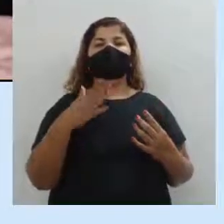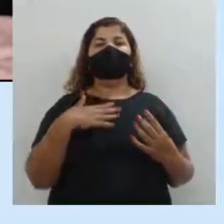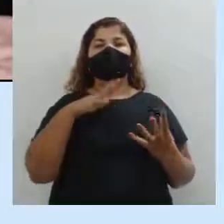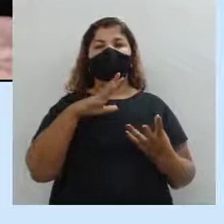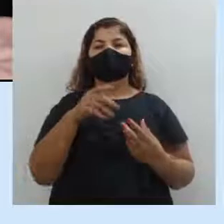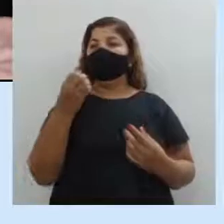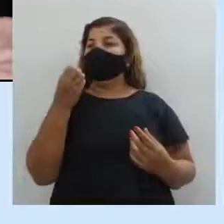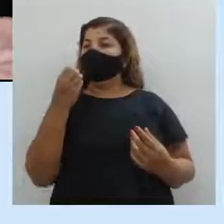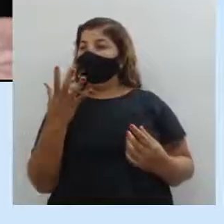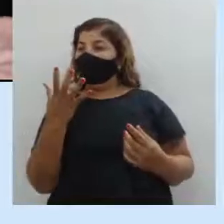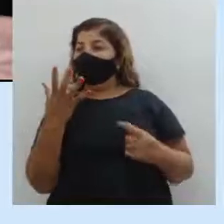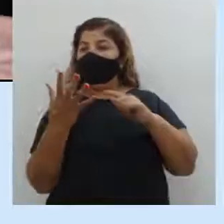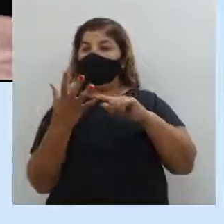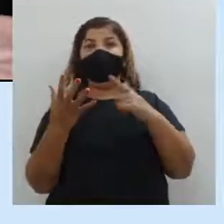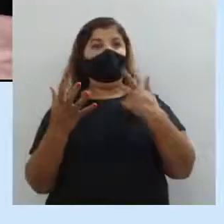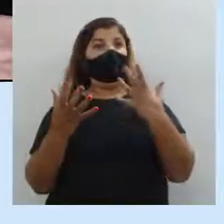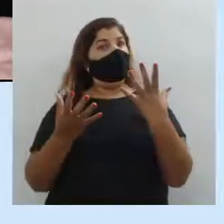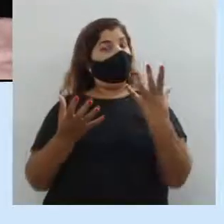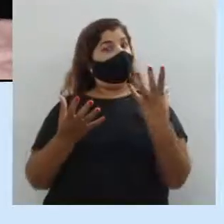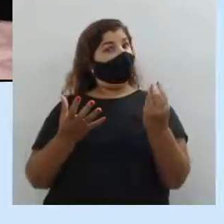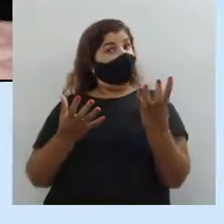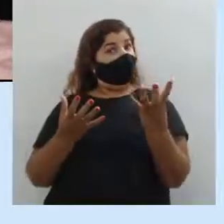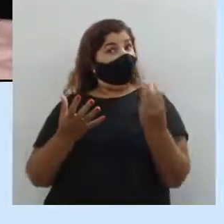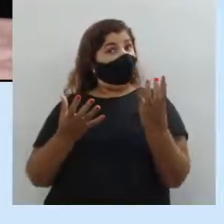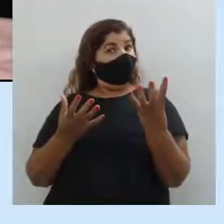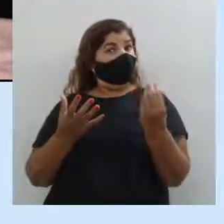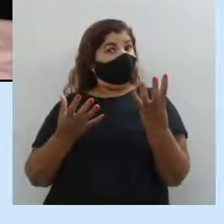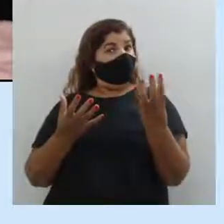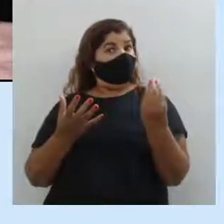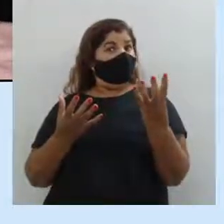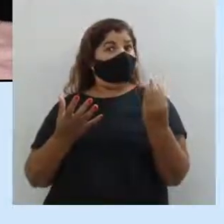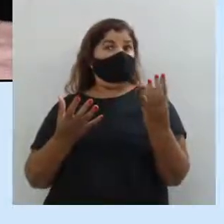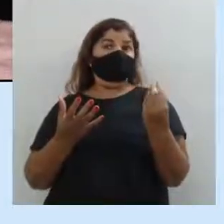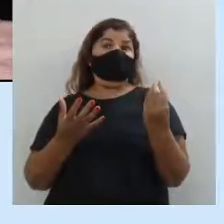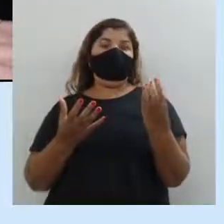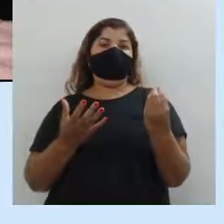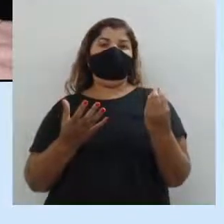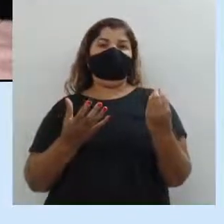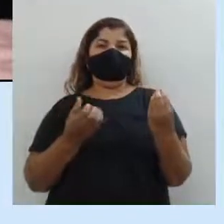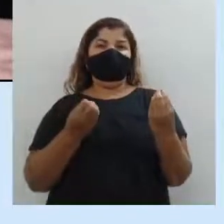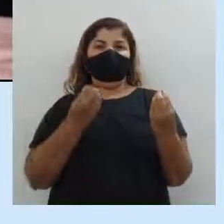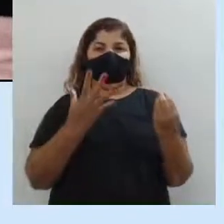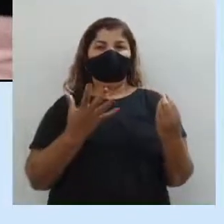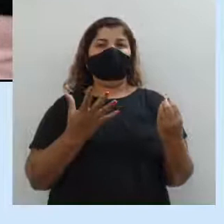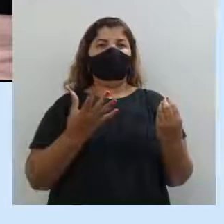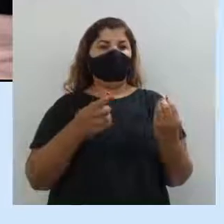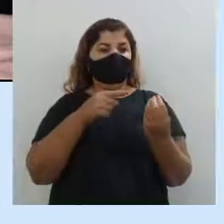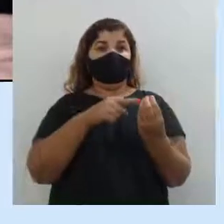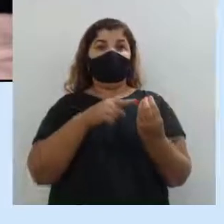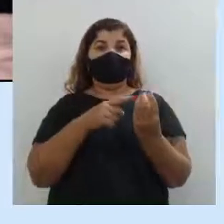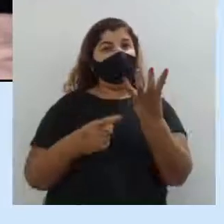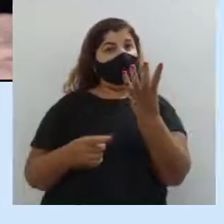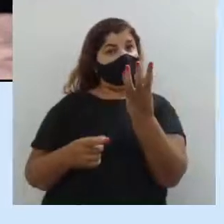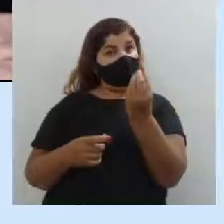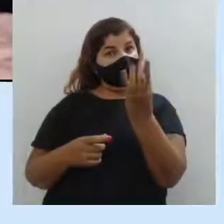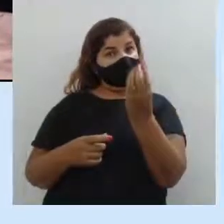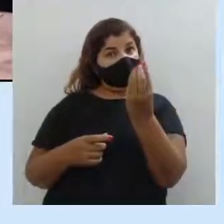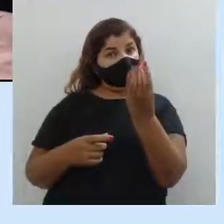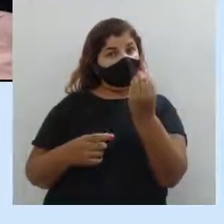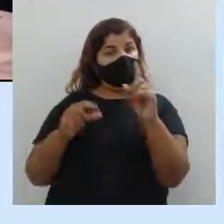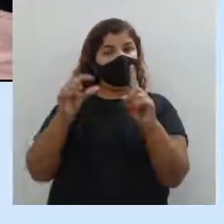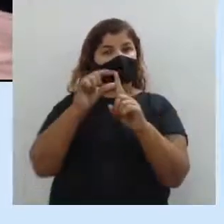O mundo do Garfield é muito bom. Então essa palavra muito,